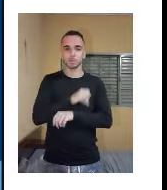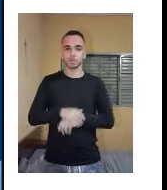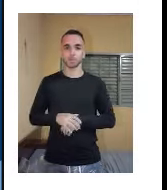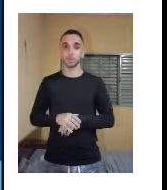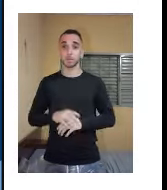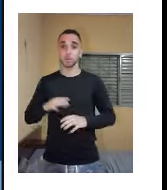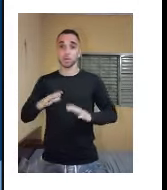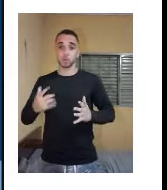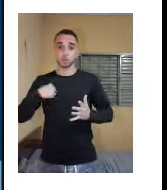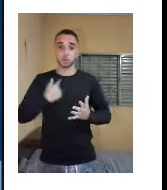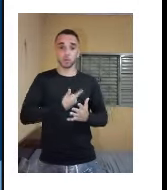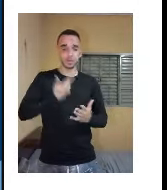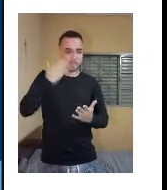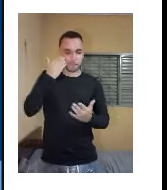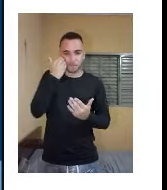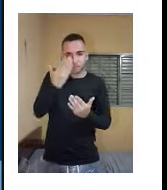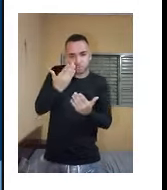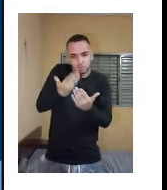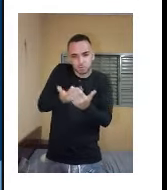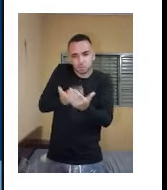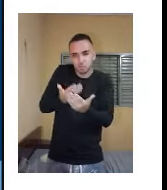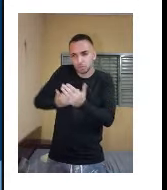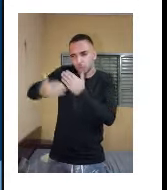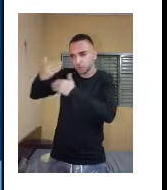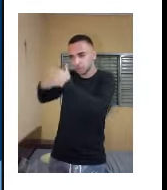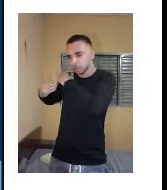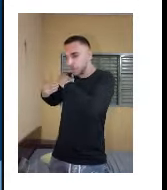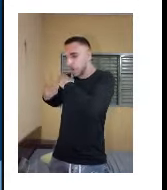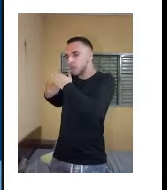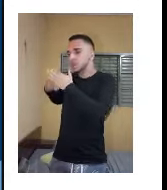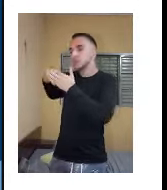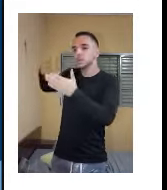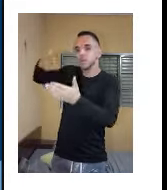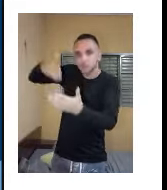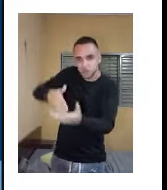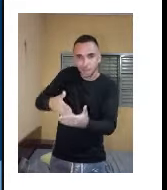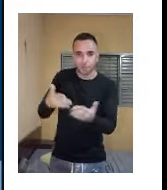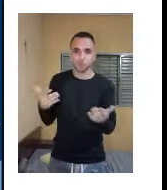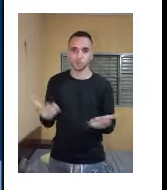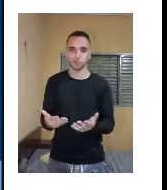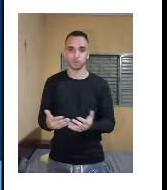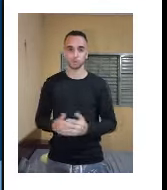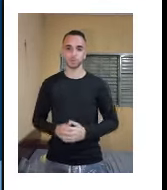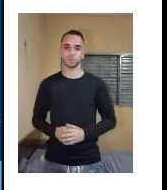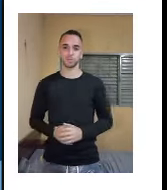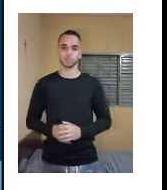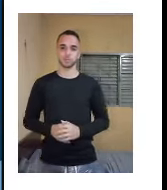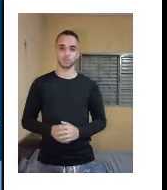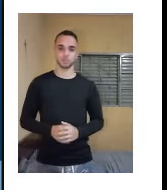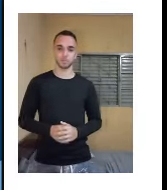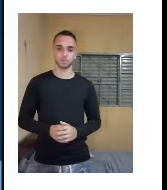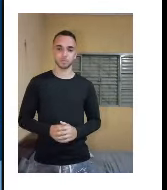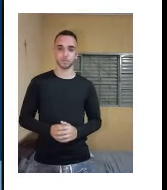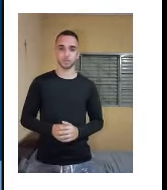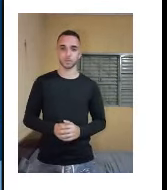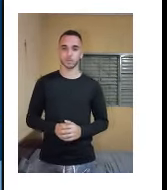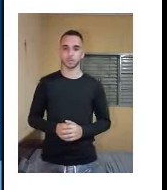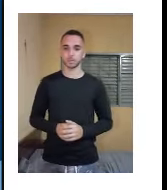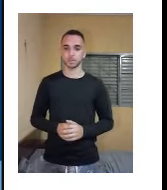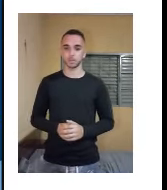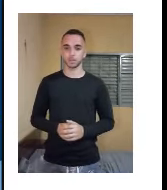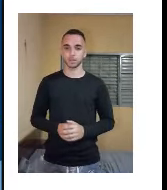né? Em pelo menos 6.500 anos. Uma outra conclusão